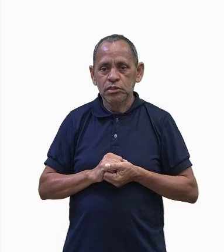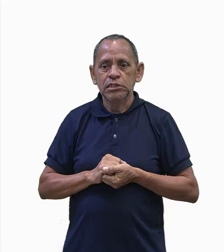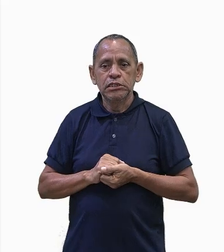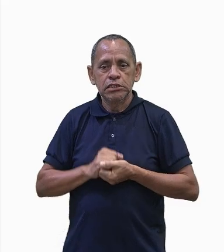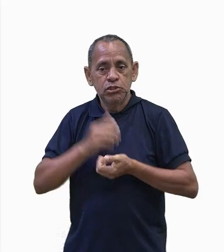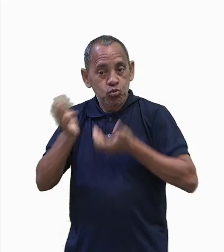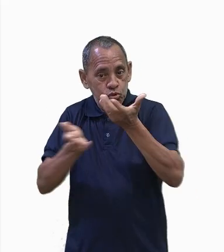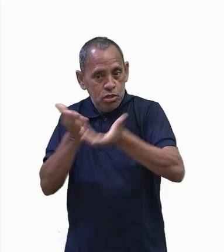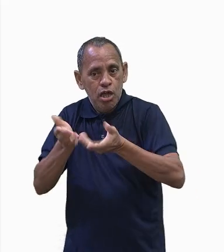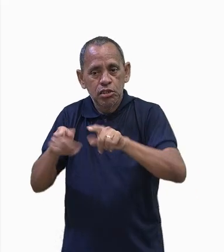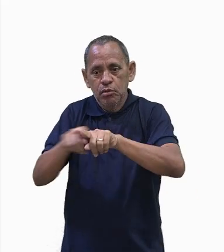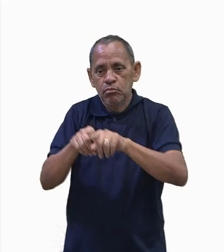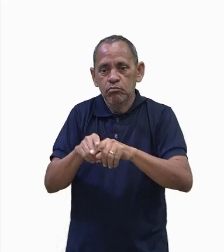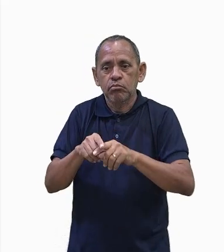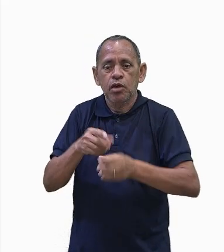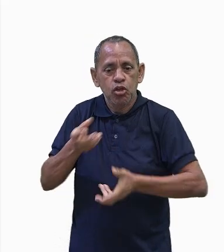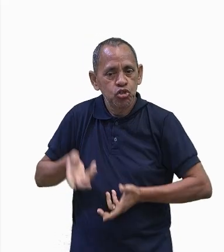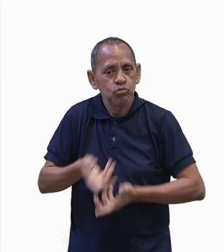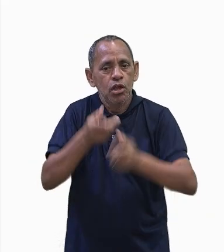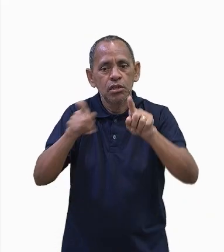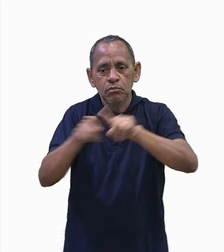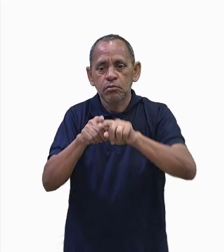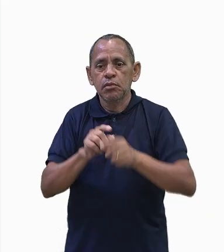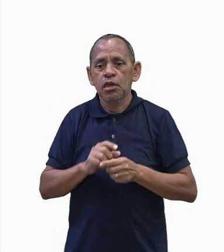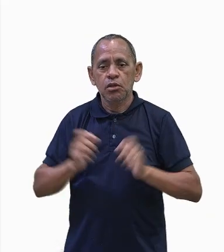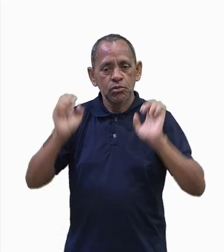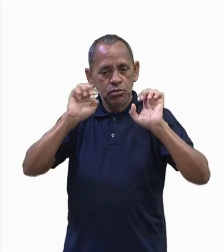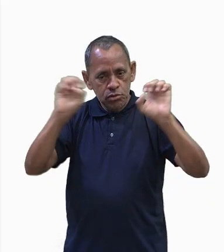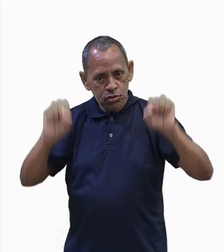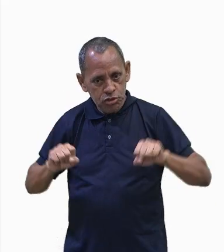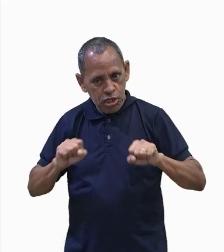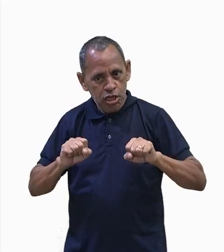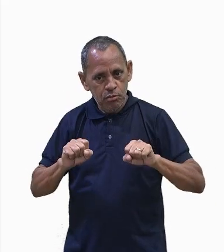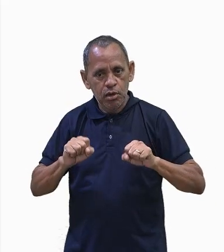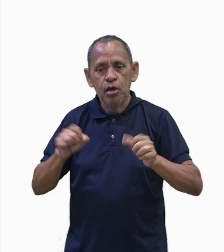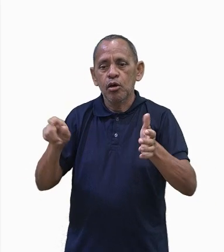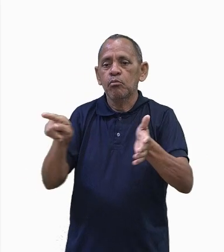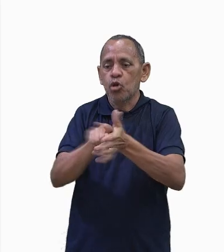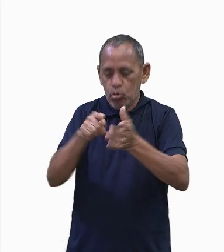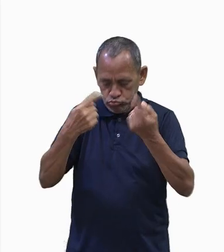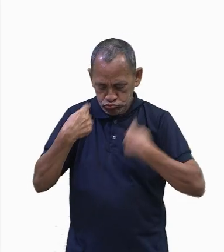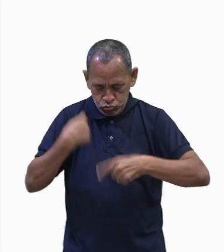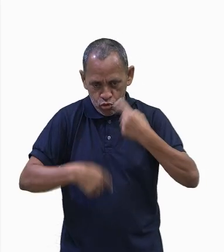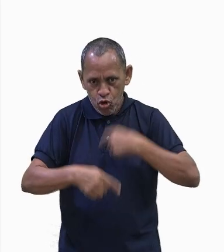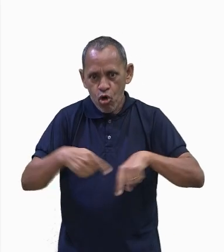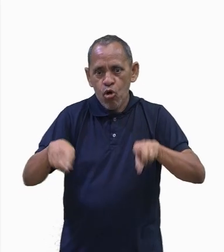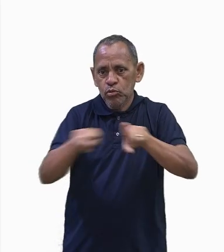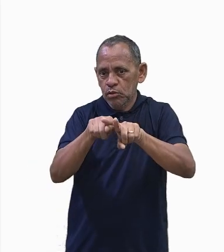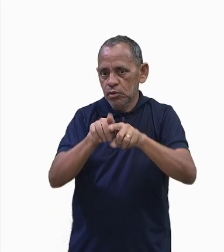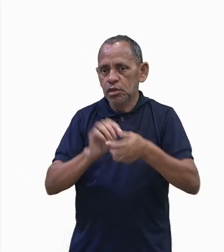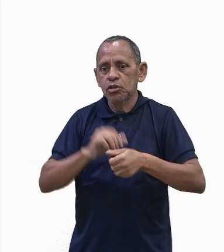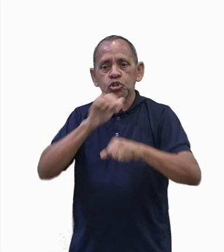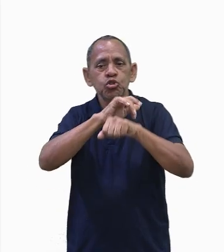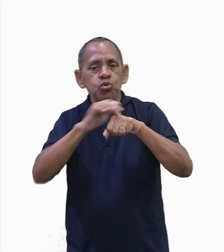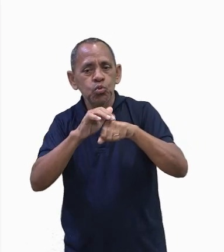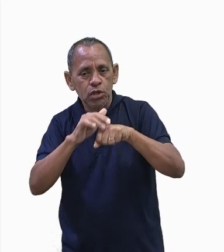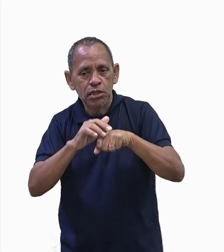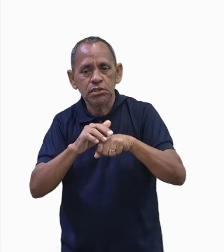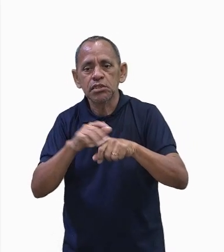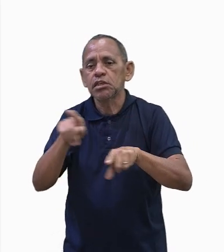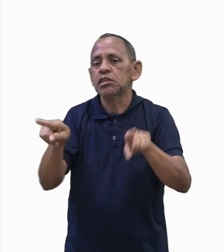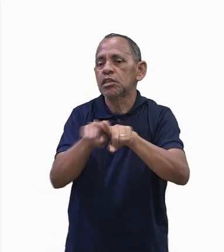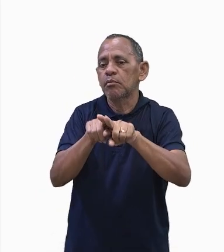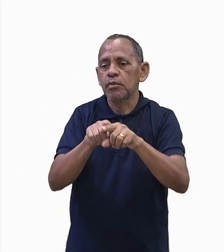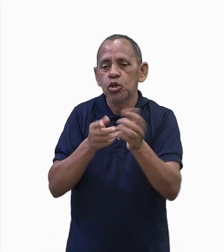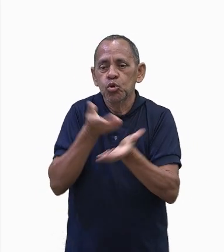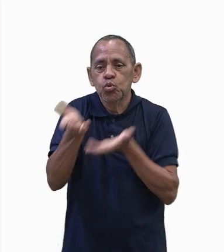então, estimular o sistema imunológico nos pacientes e combater as células tumorais, e as doenças, e no tratamento de